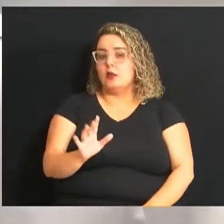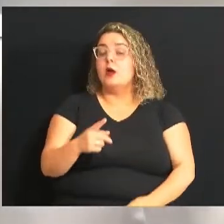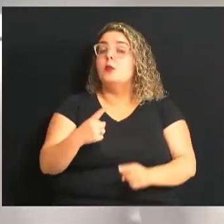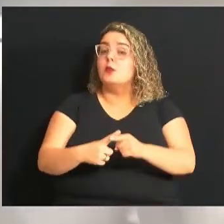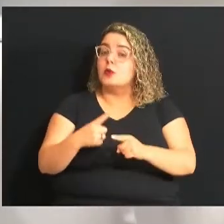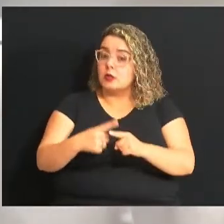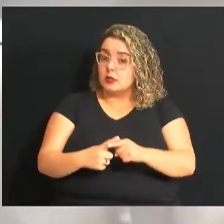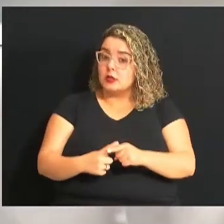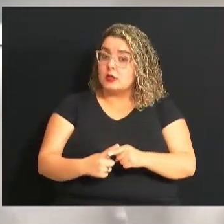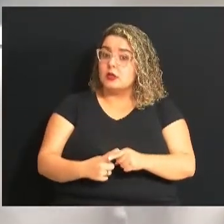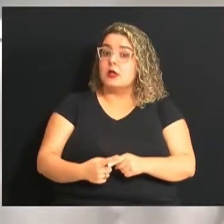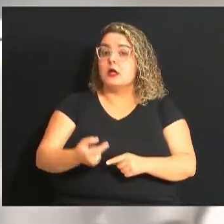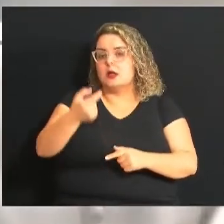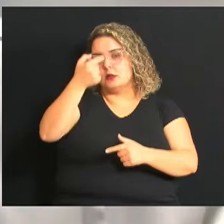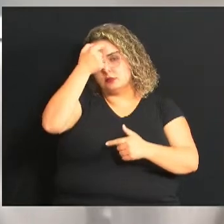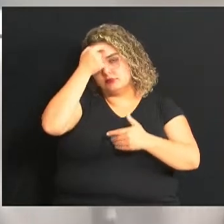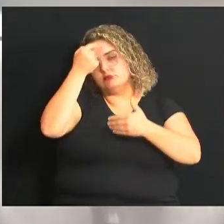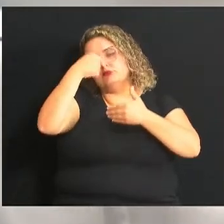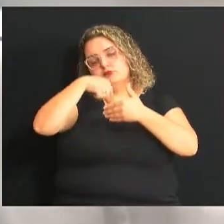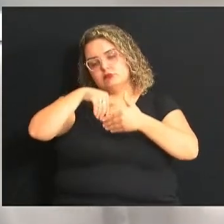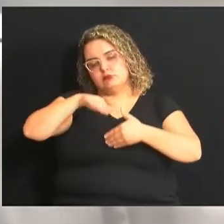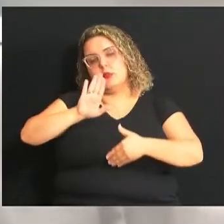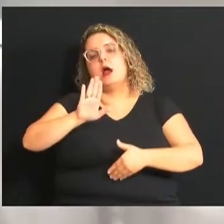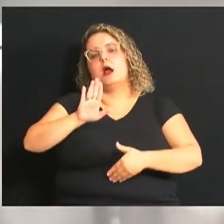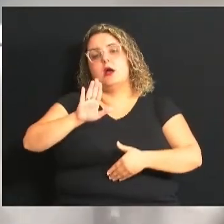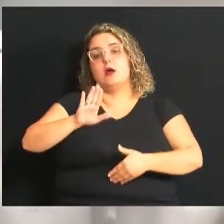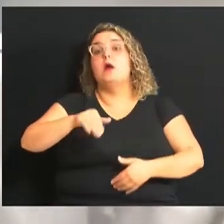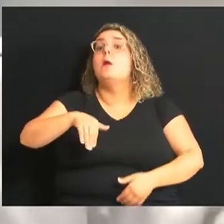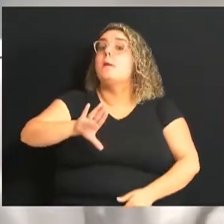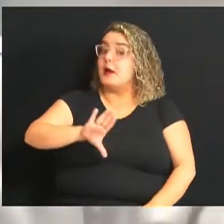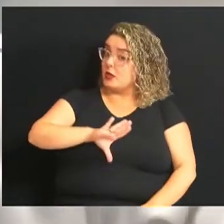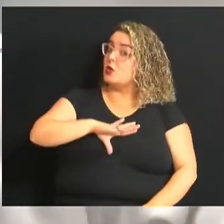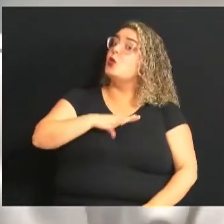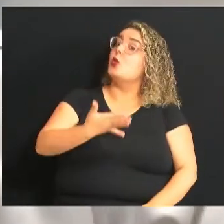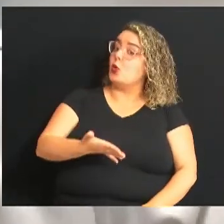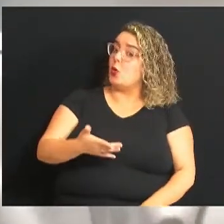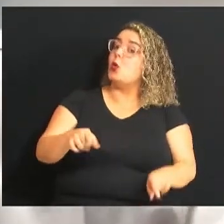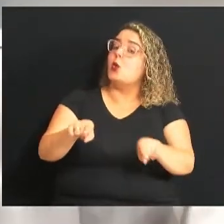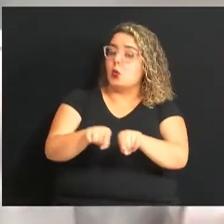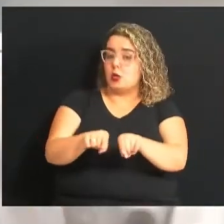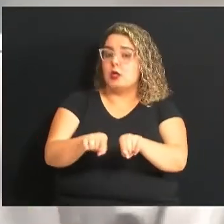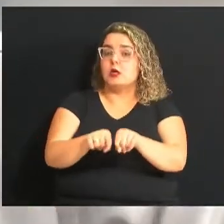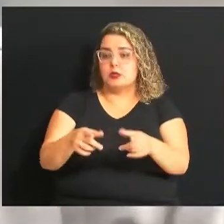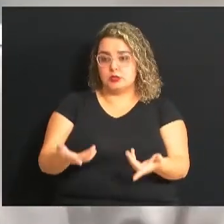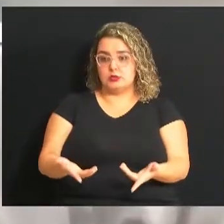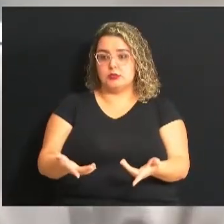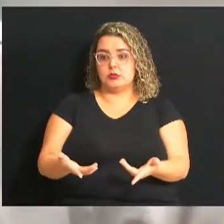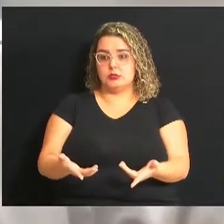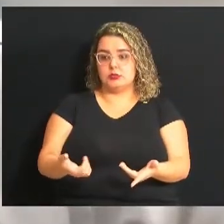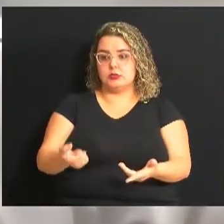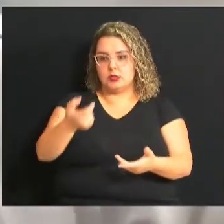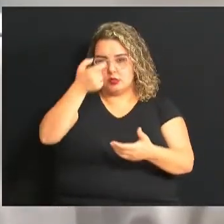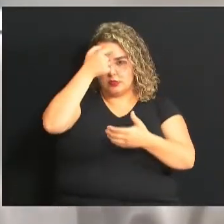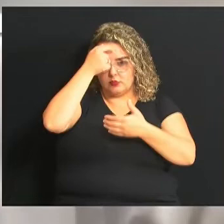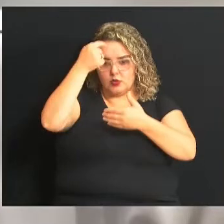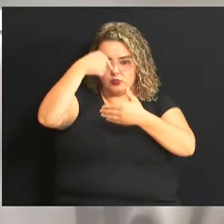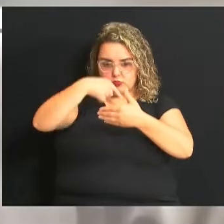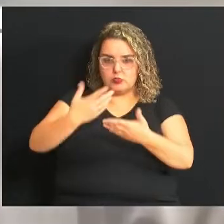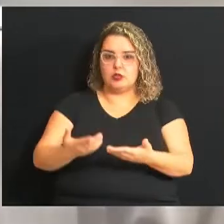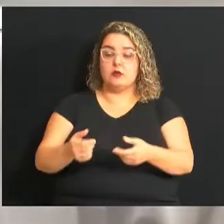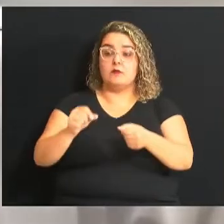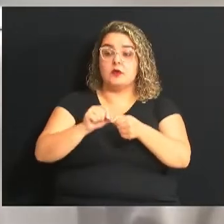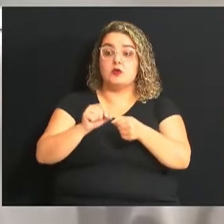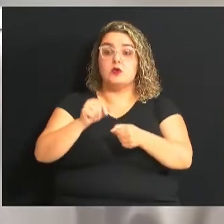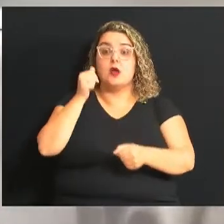são mais conscientes, são mais corajosas também, e essa conscientização faz com que a mulher